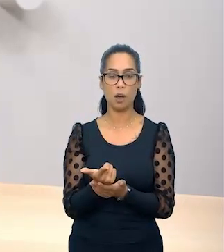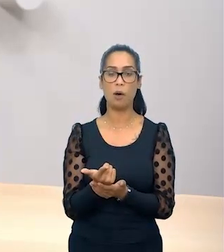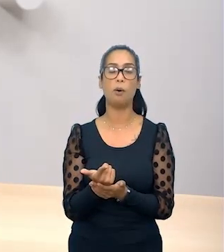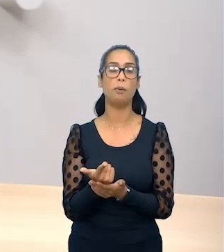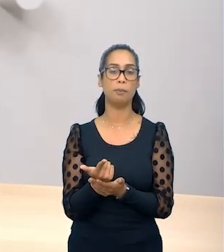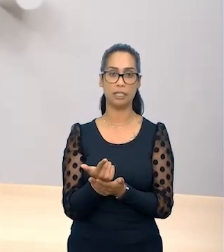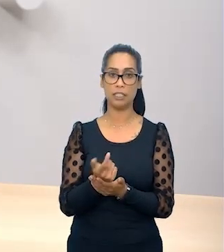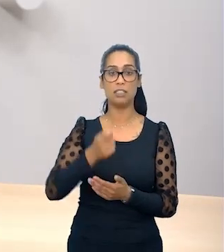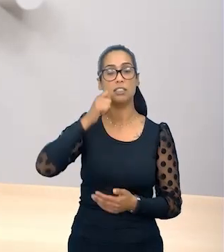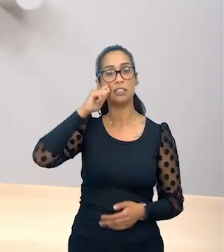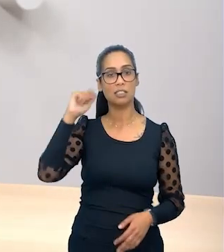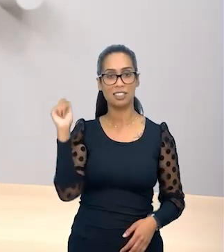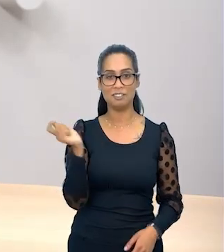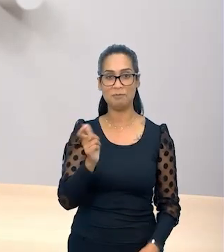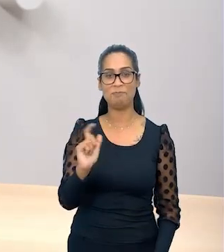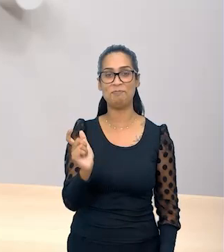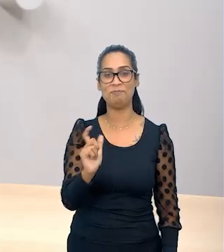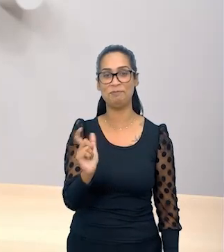muito interessante